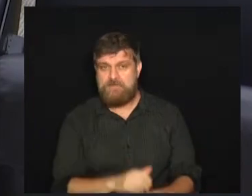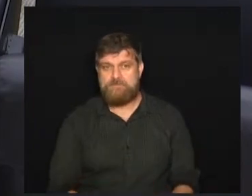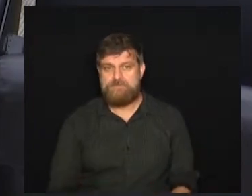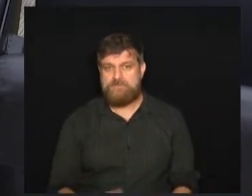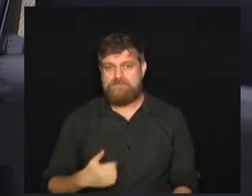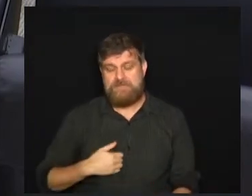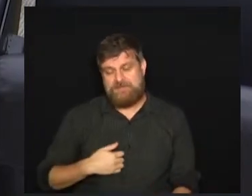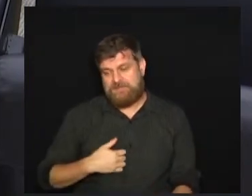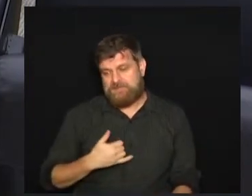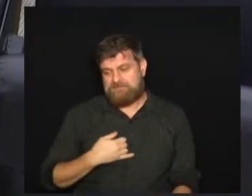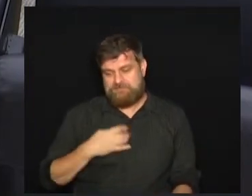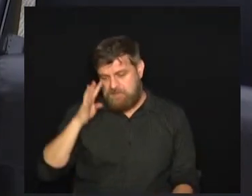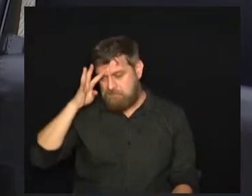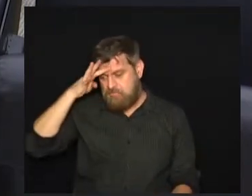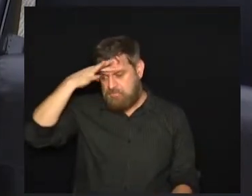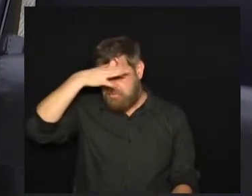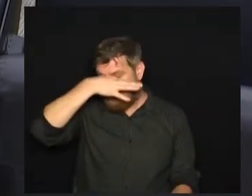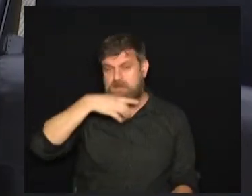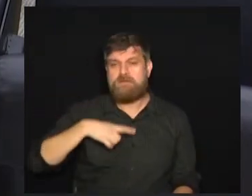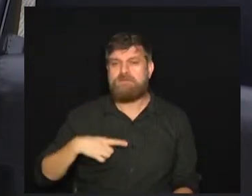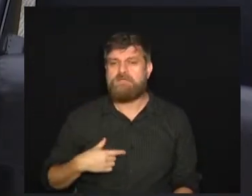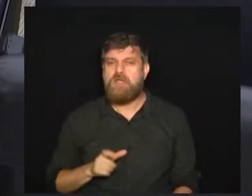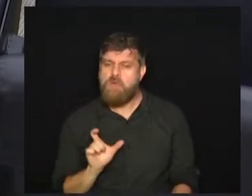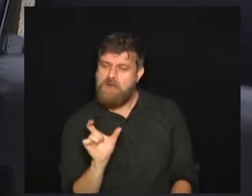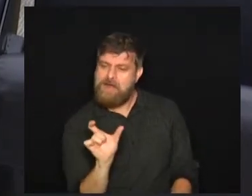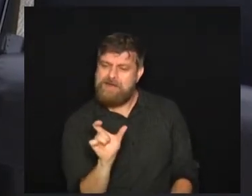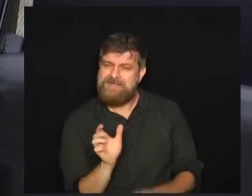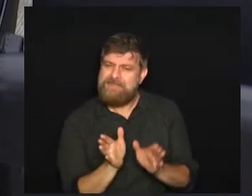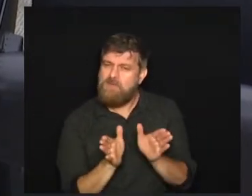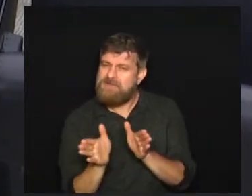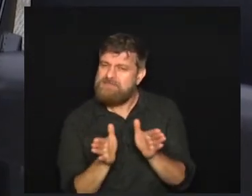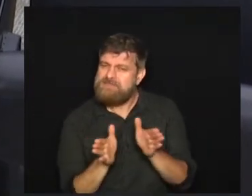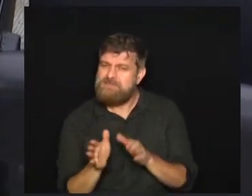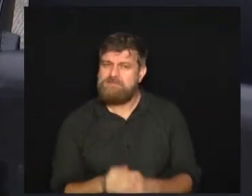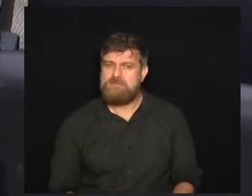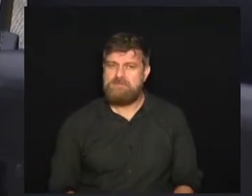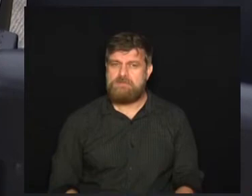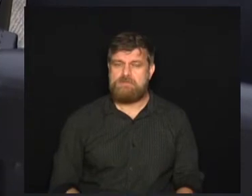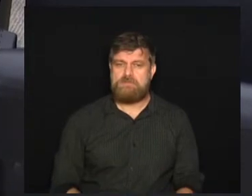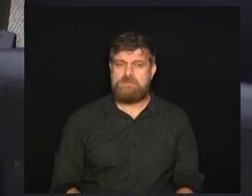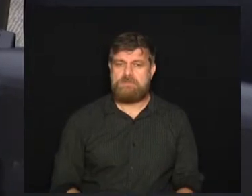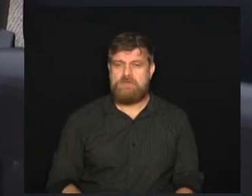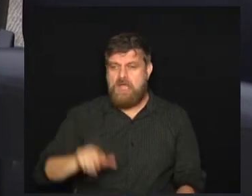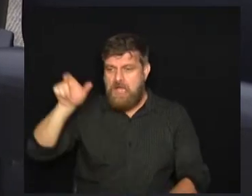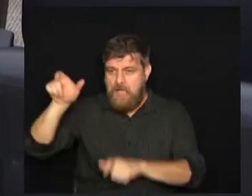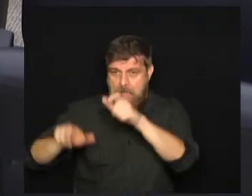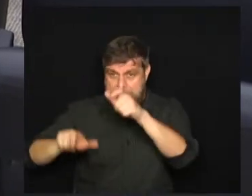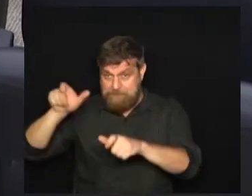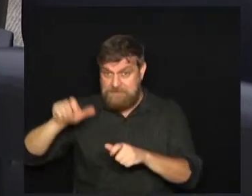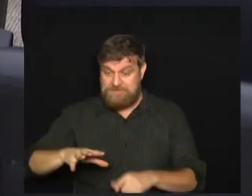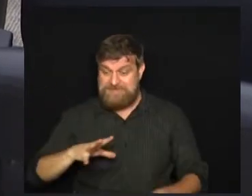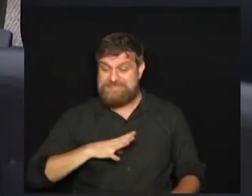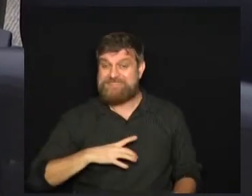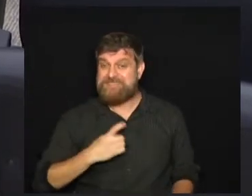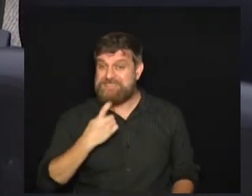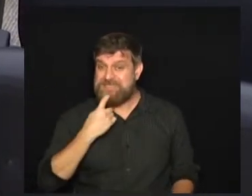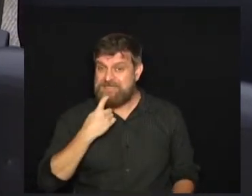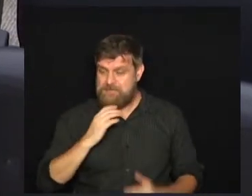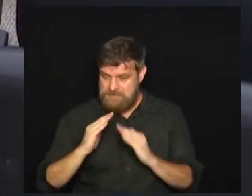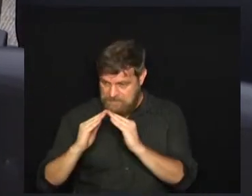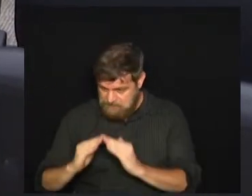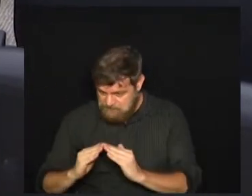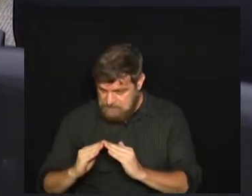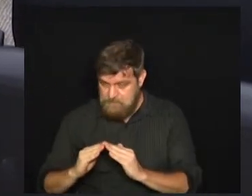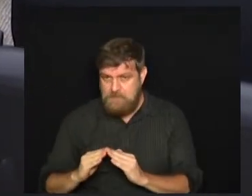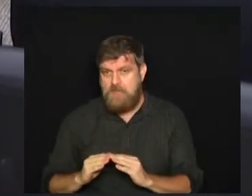naveguei, esse bem acessível é só para pessoas que moram em Campinas?